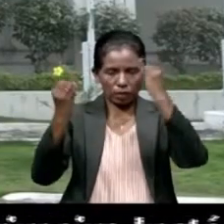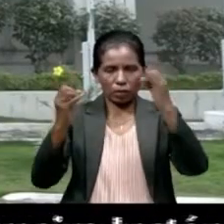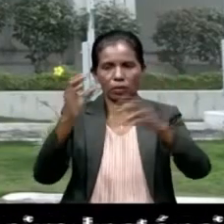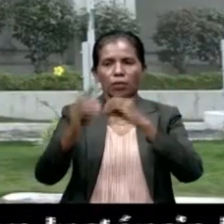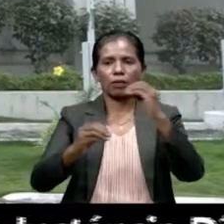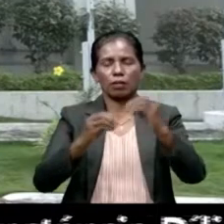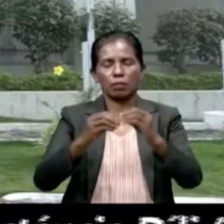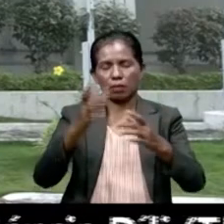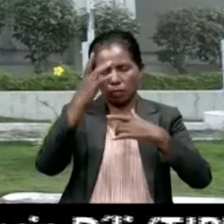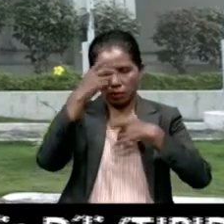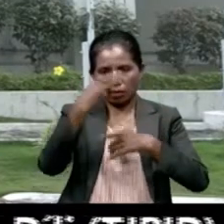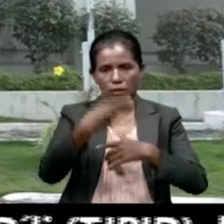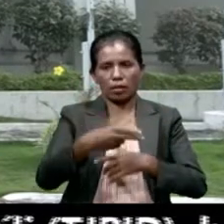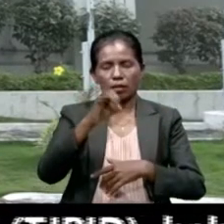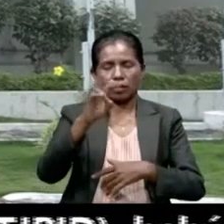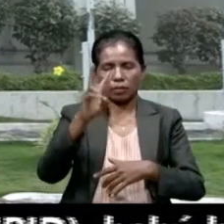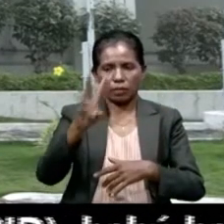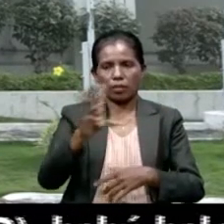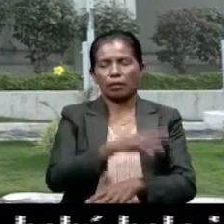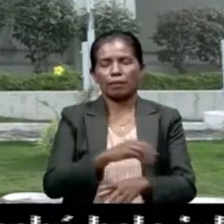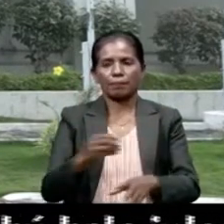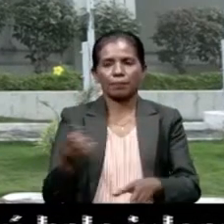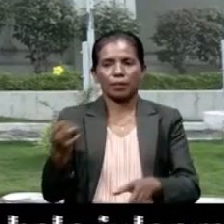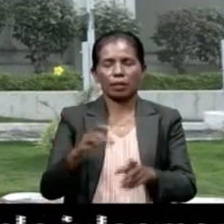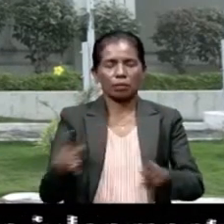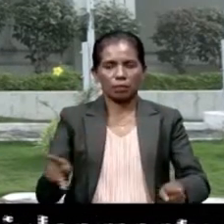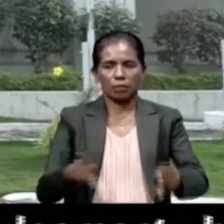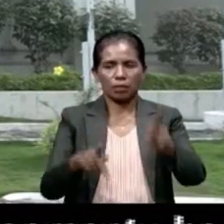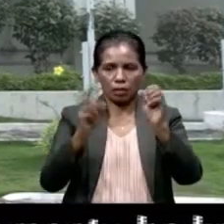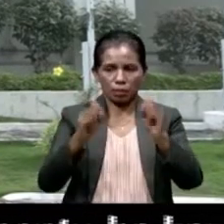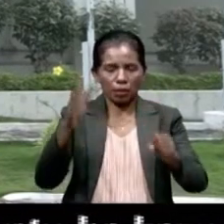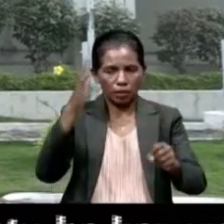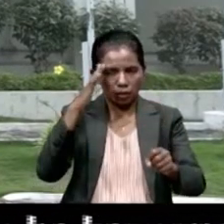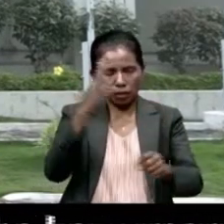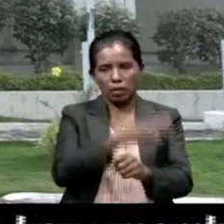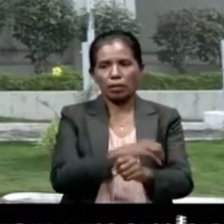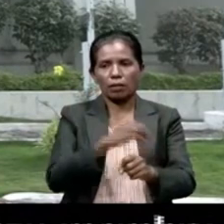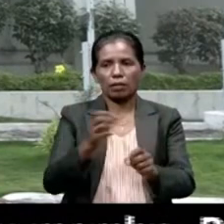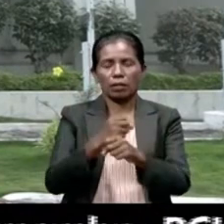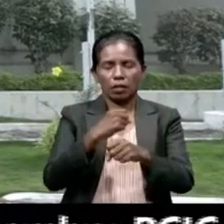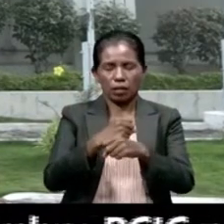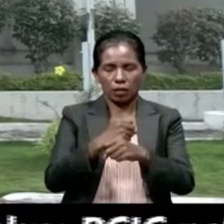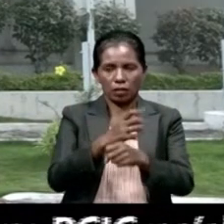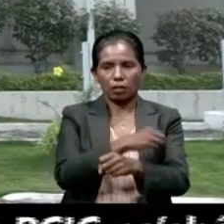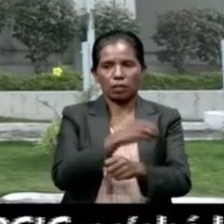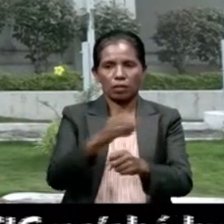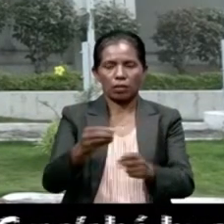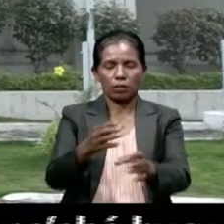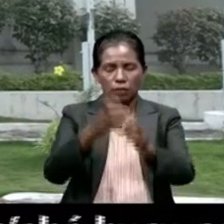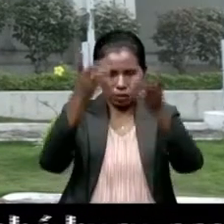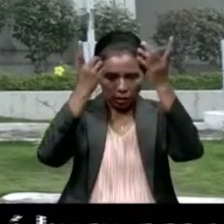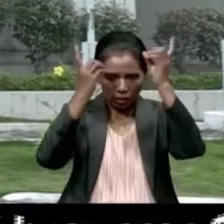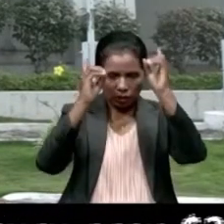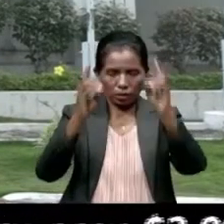vai vírus HIV sira. A tu nune, público bele hatene, no halo distinção onde fote decisão